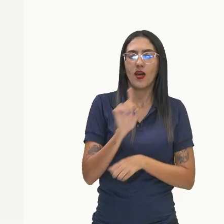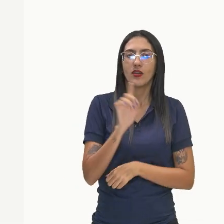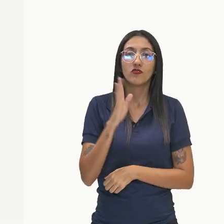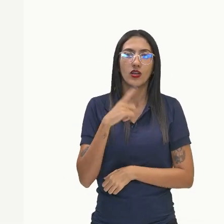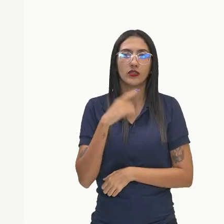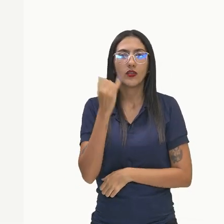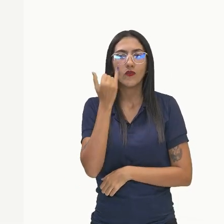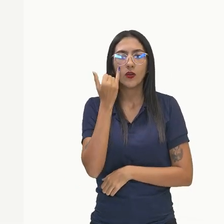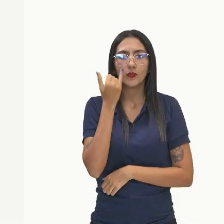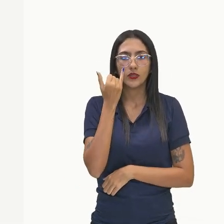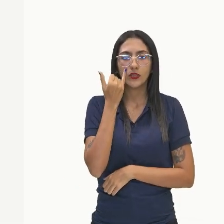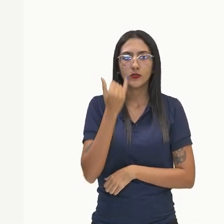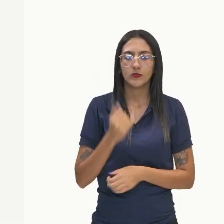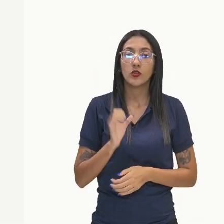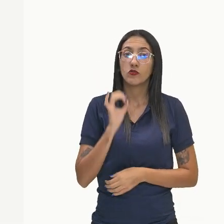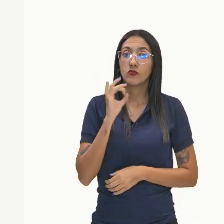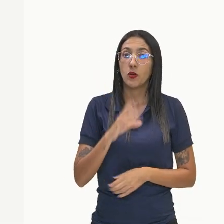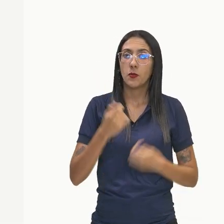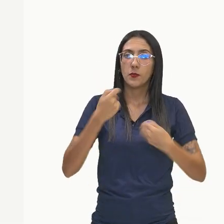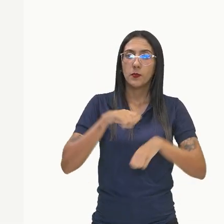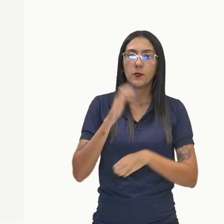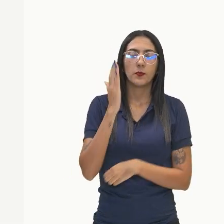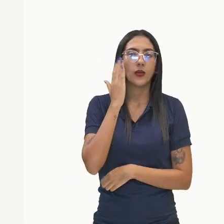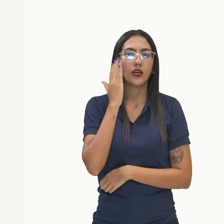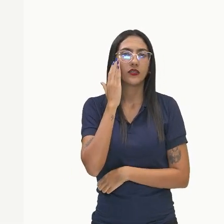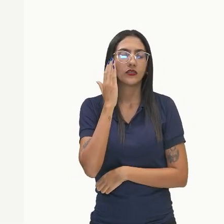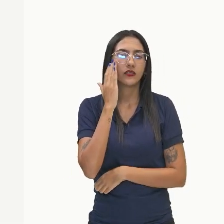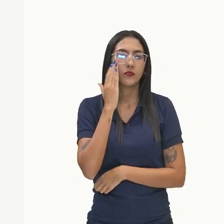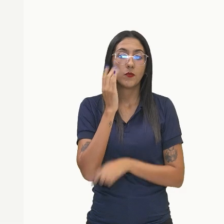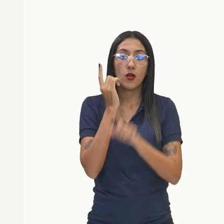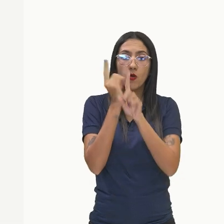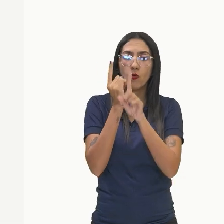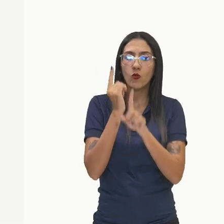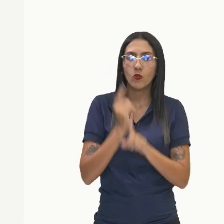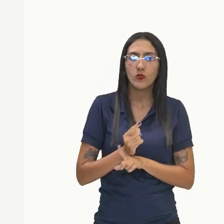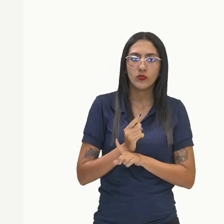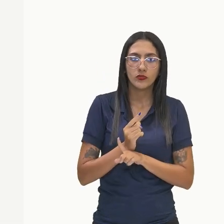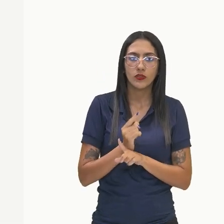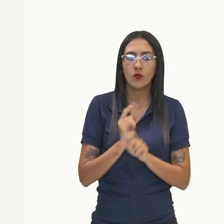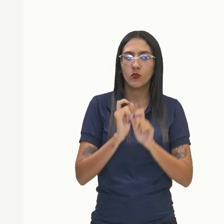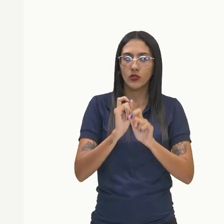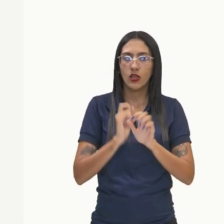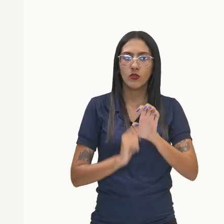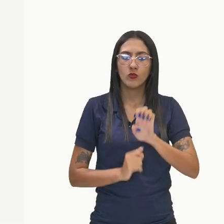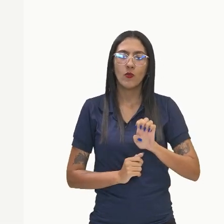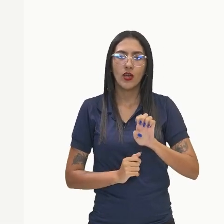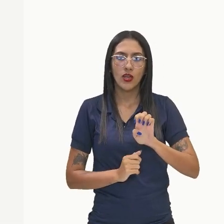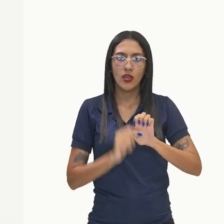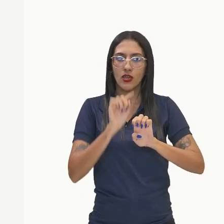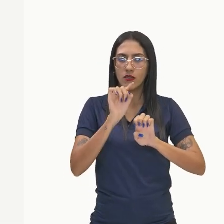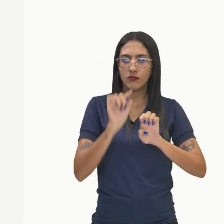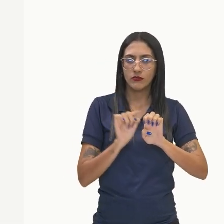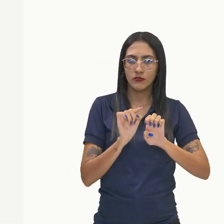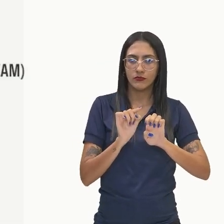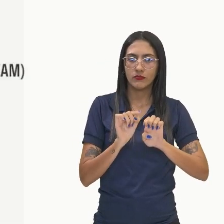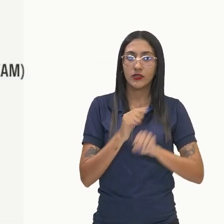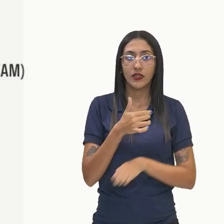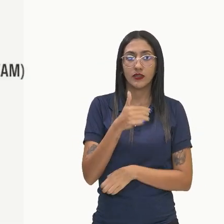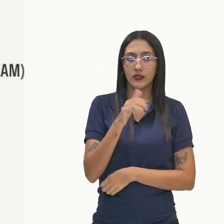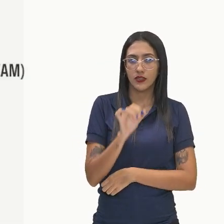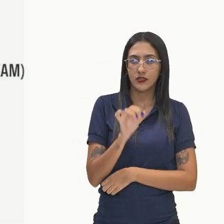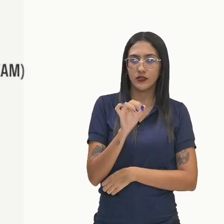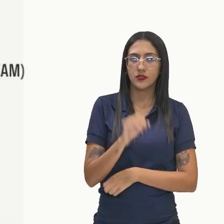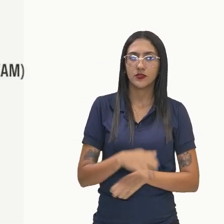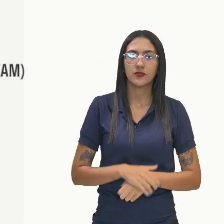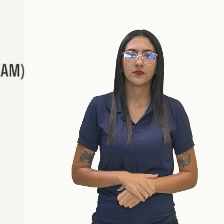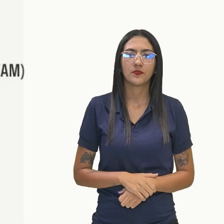só preciso interpretar o gráfico para encontrar o valor dessa força contra a eletromotriz, e ela é 10 volts.